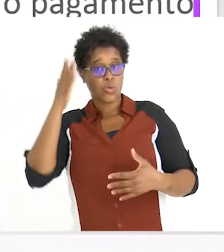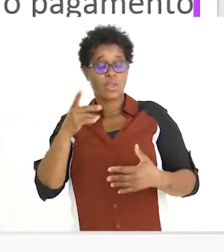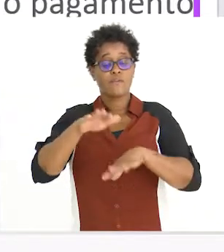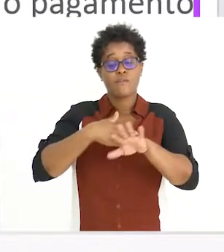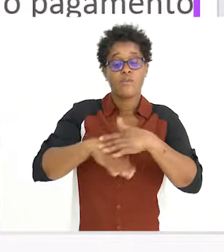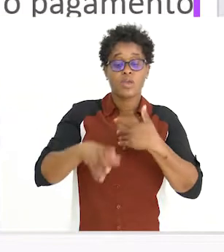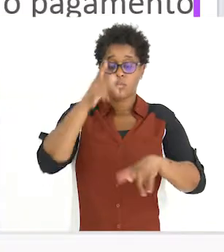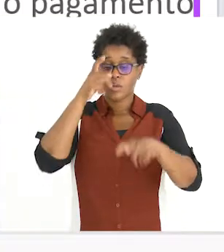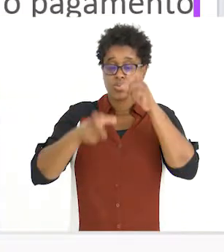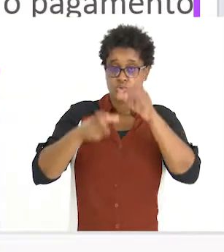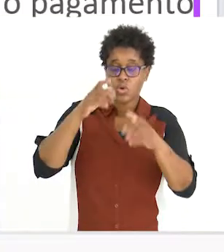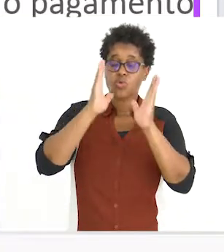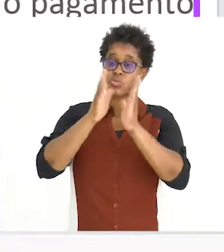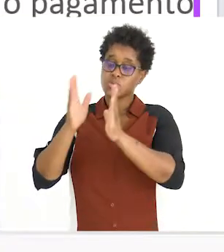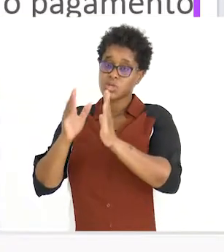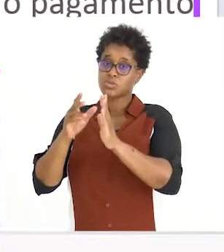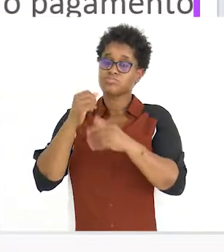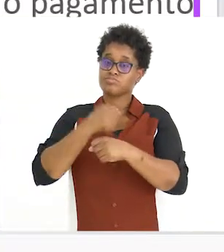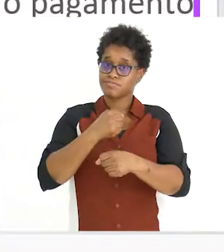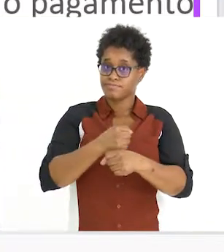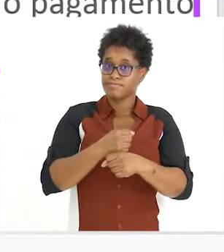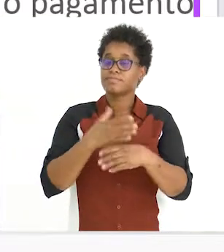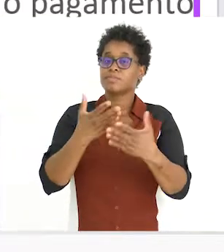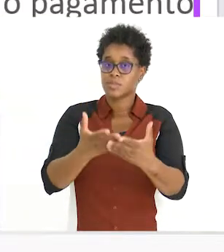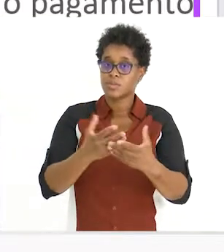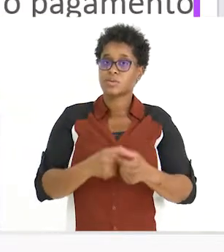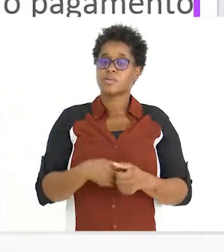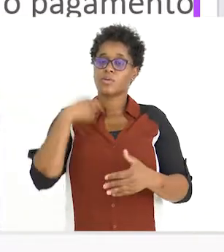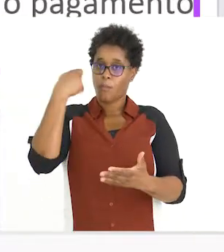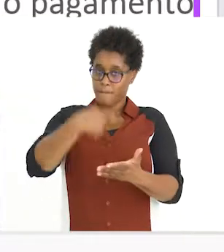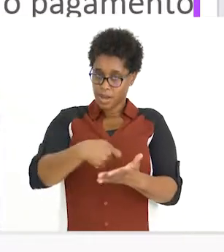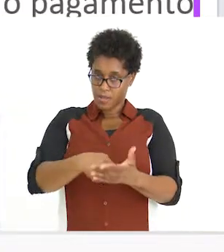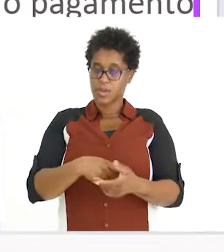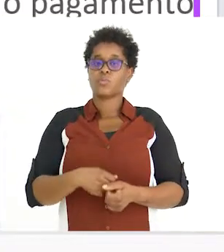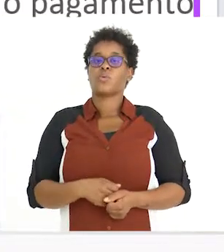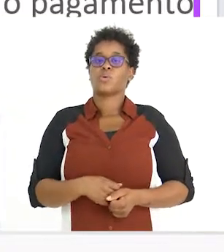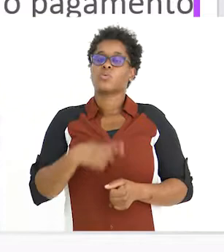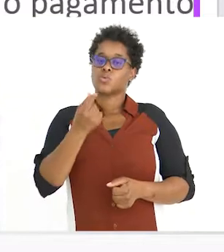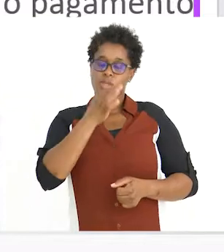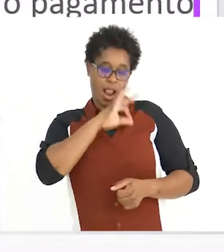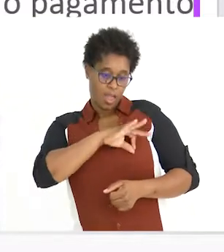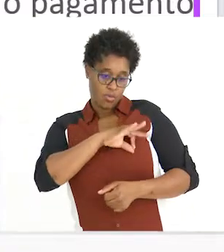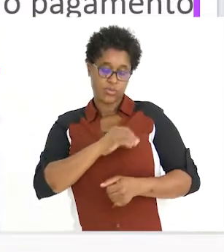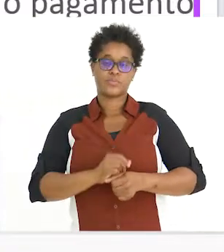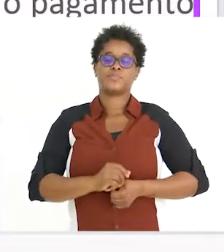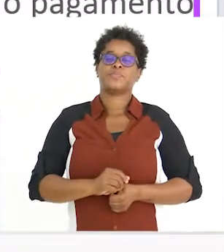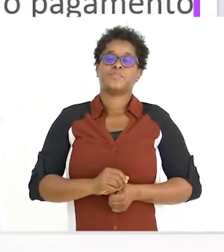ser humano no processo produtivo mediante o pagamento de um salário.